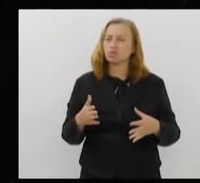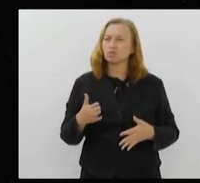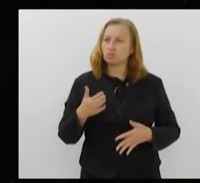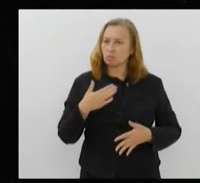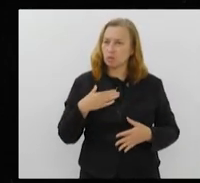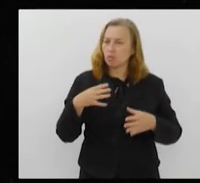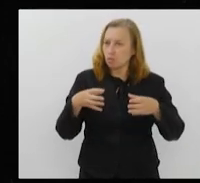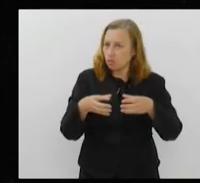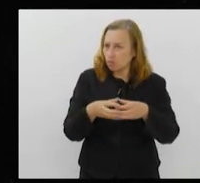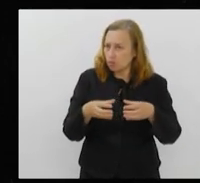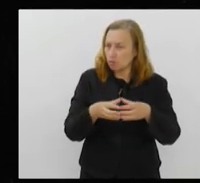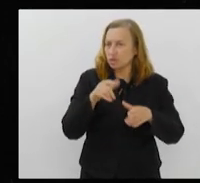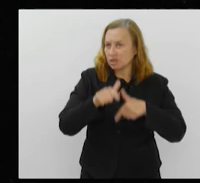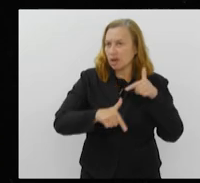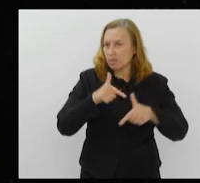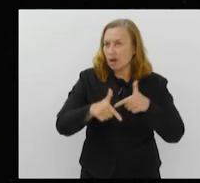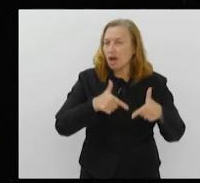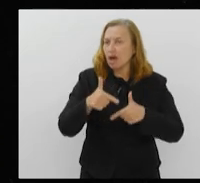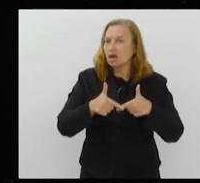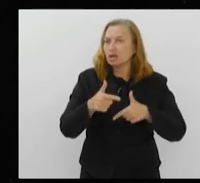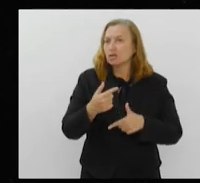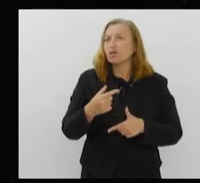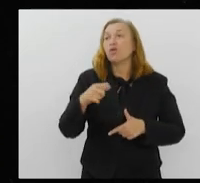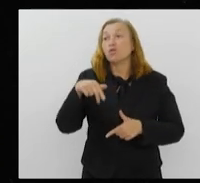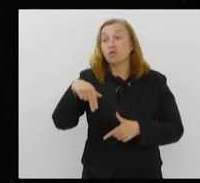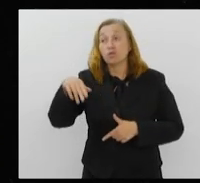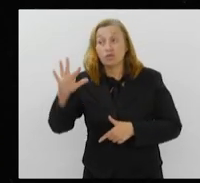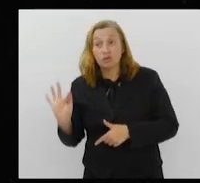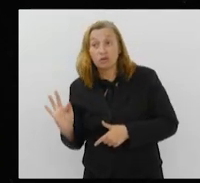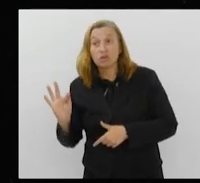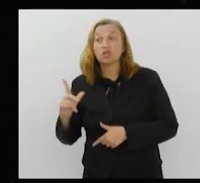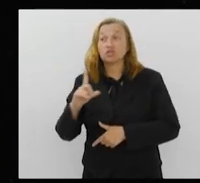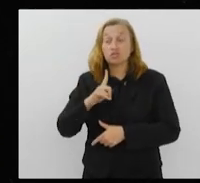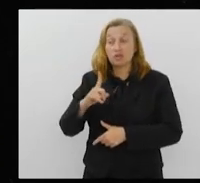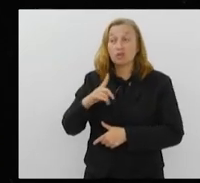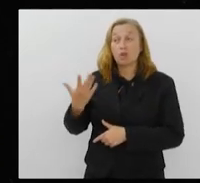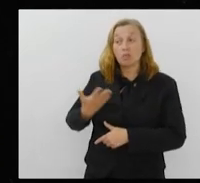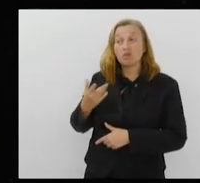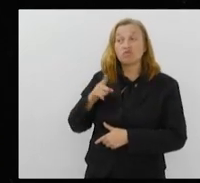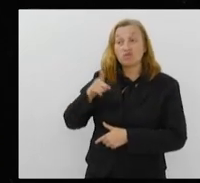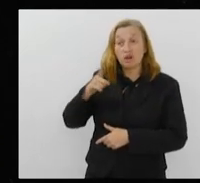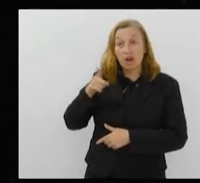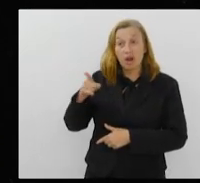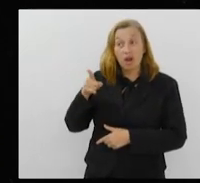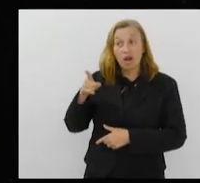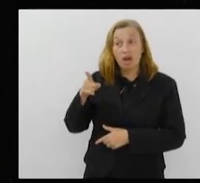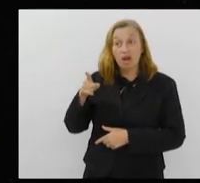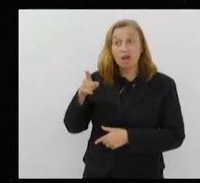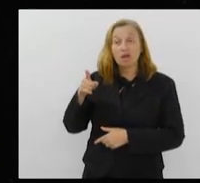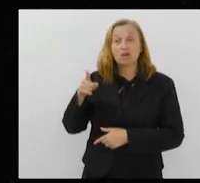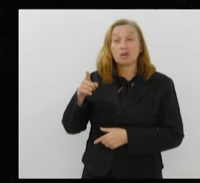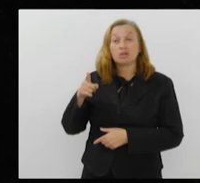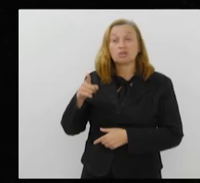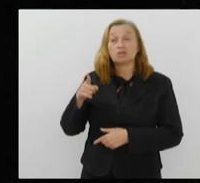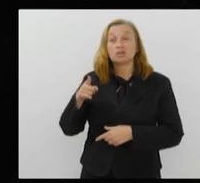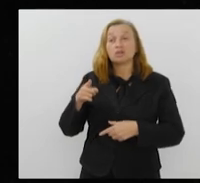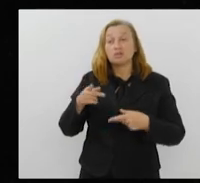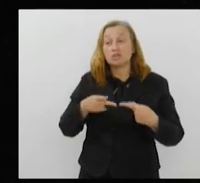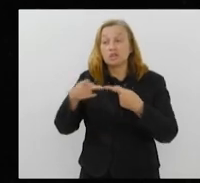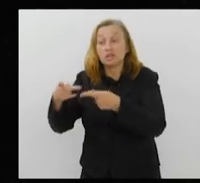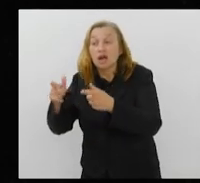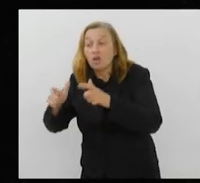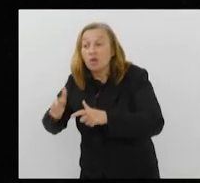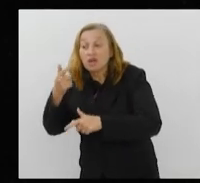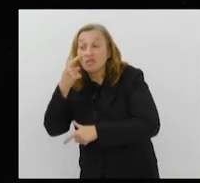Nova Friburgo, tiveram com companheiros, companheiras de lá, que, né, foram aos locais ver